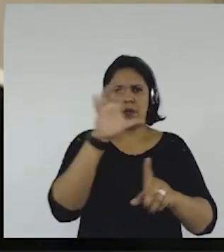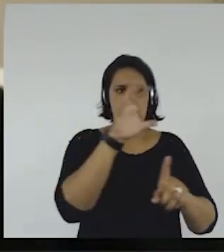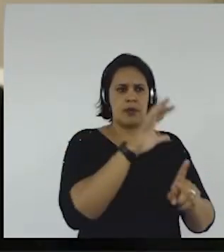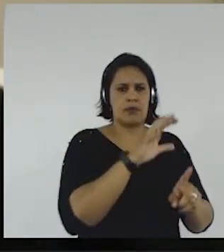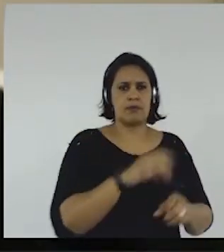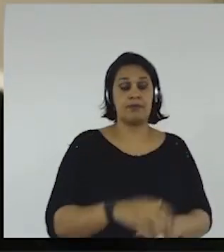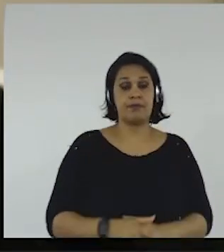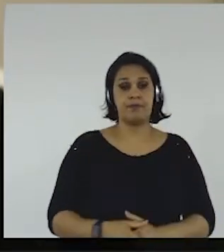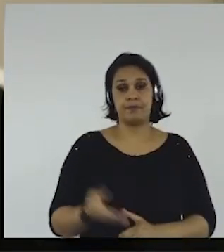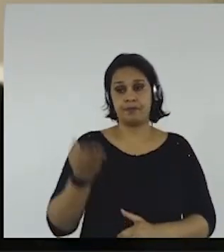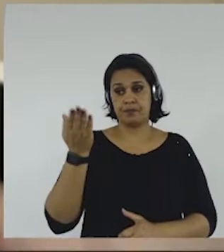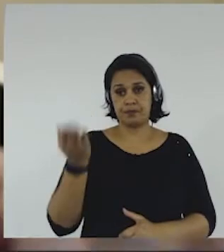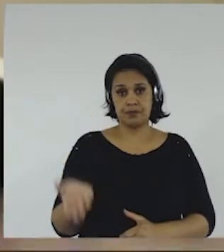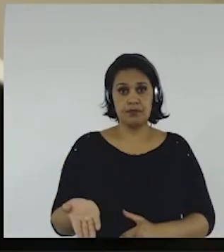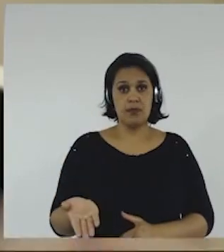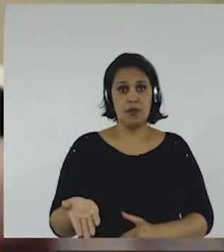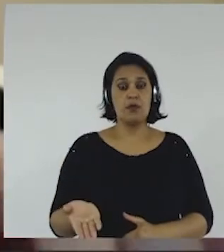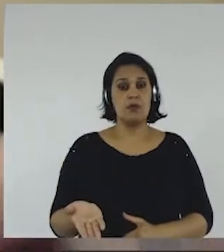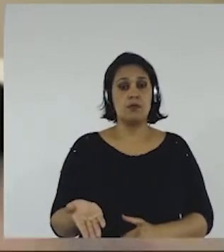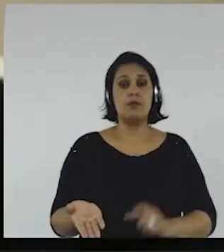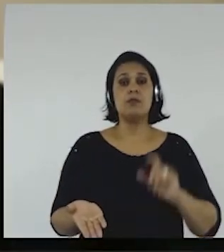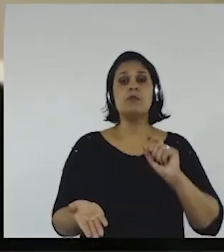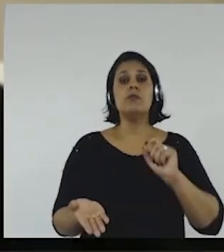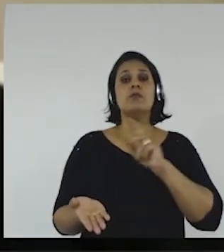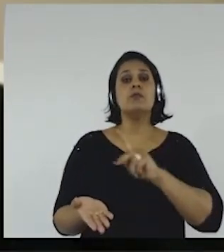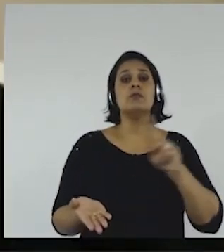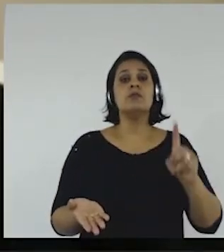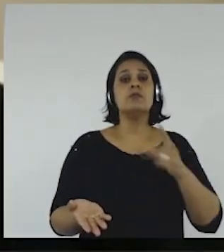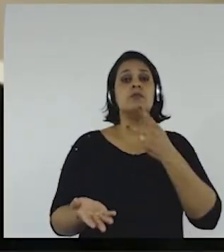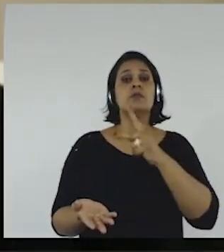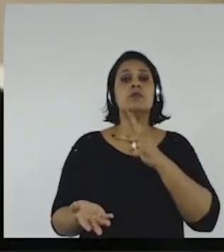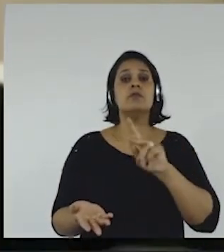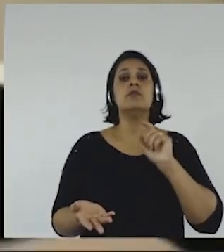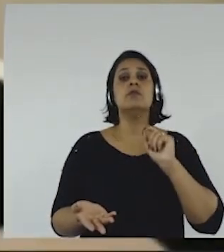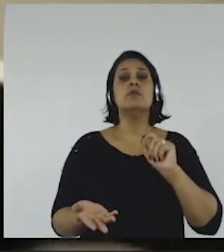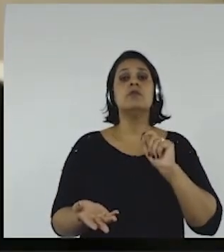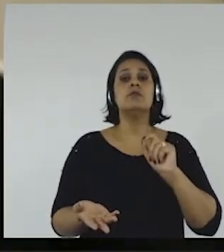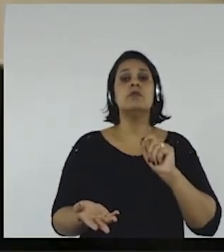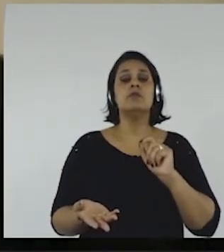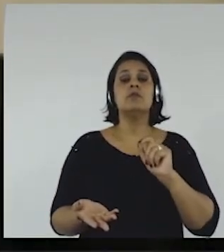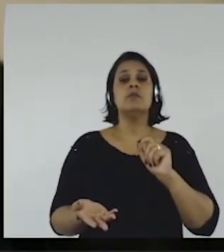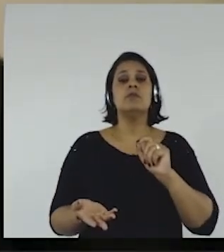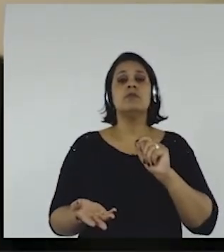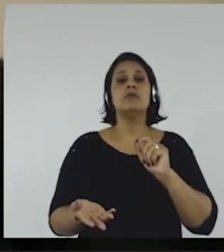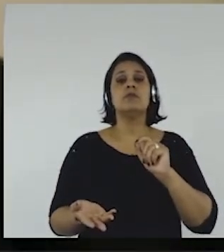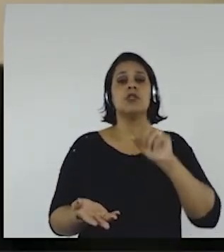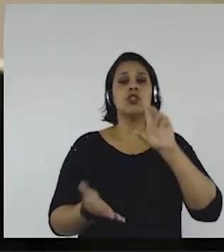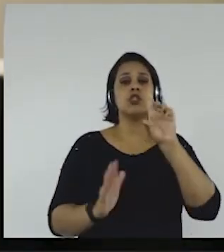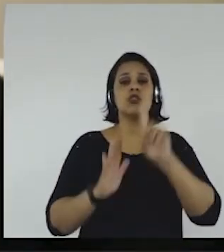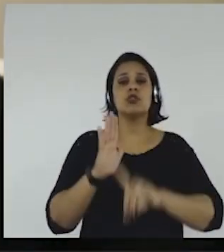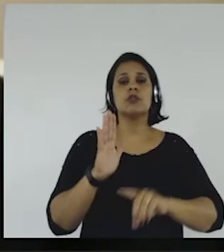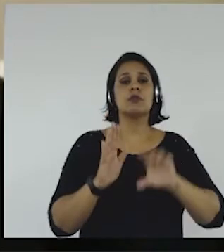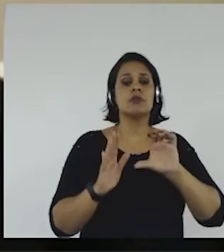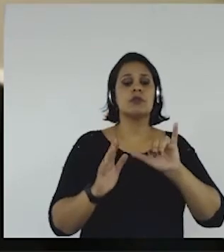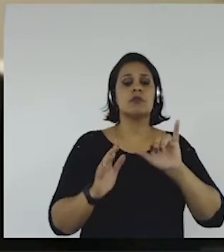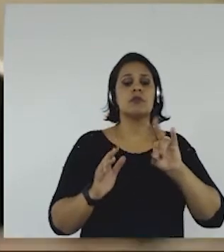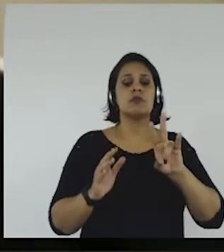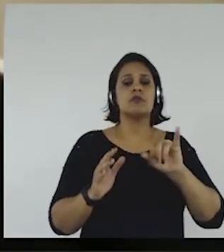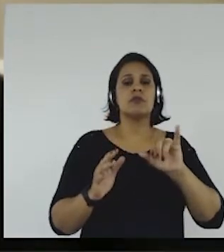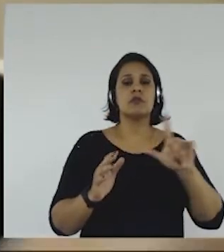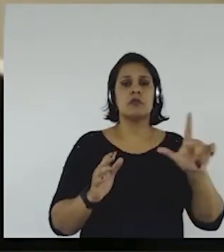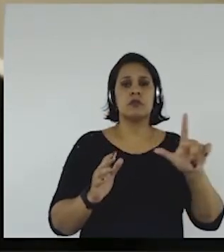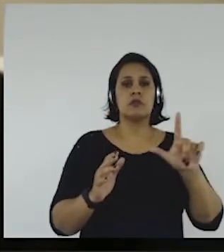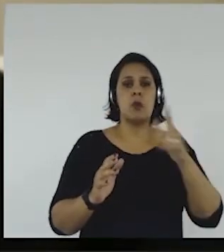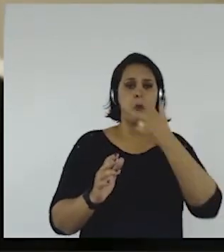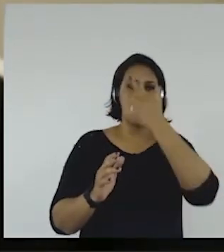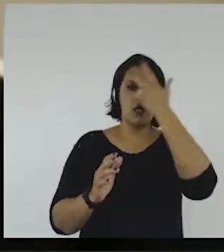Ele foi aluno de um grande jurista no direito civil, que também